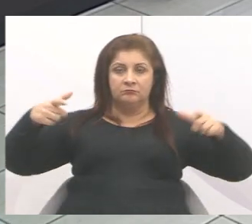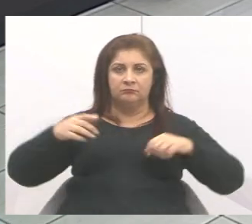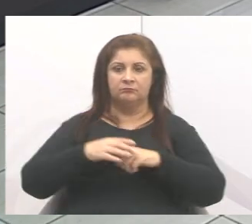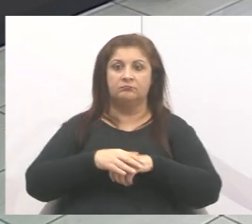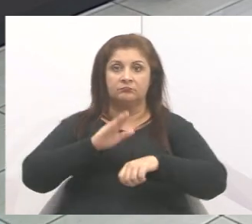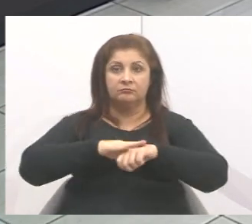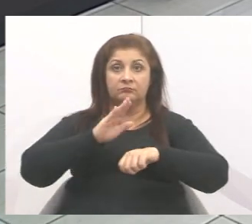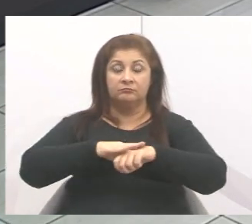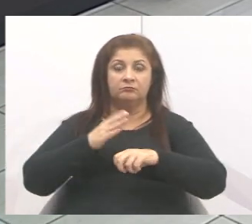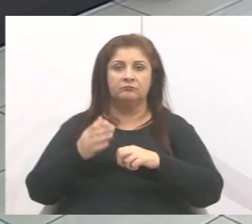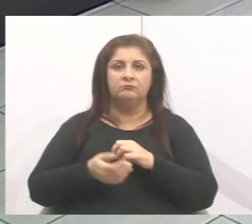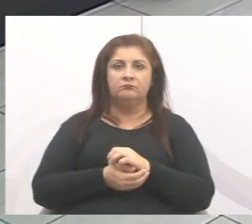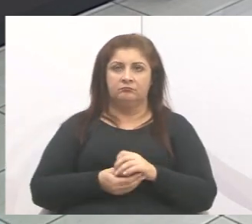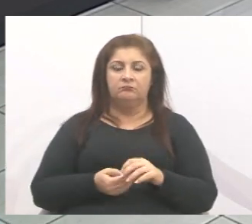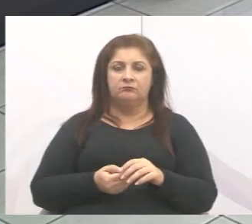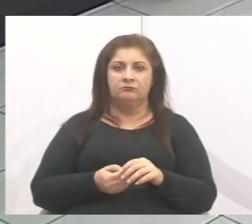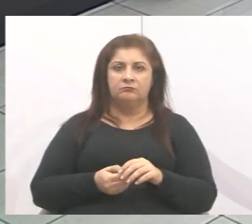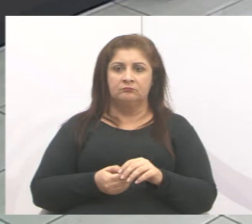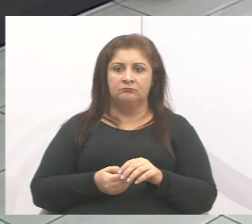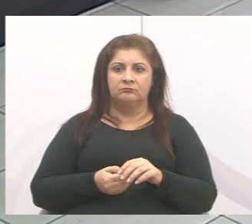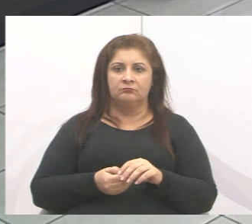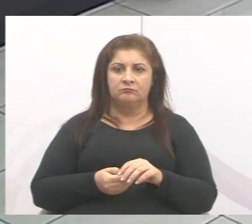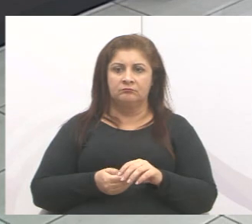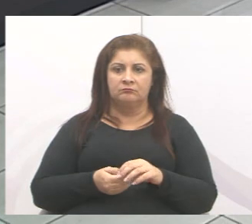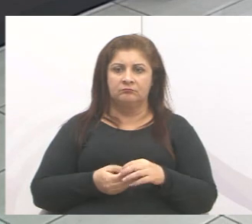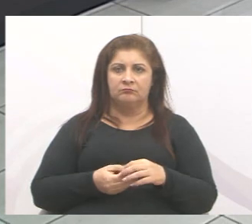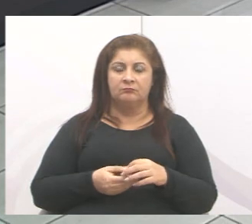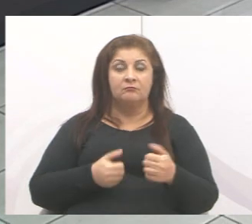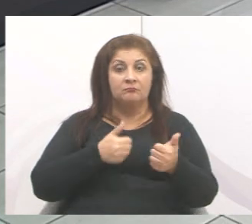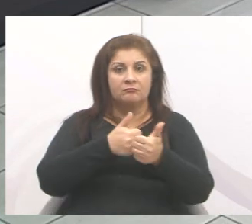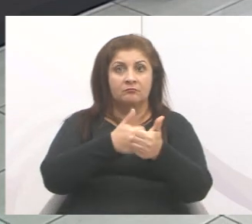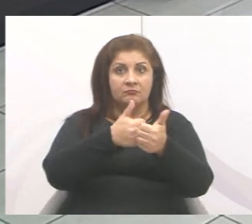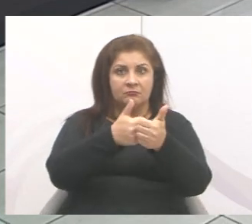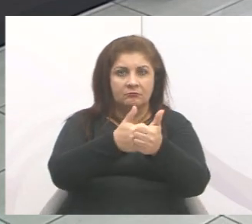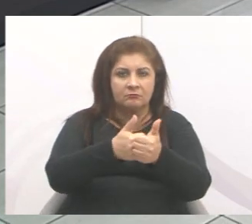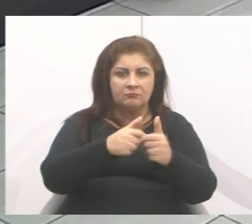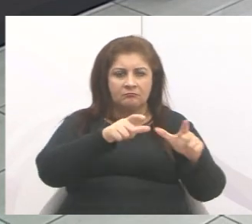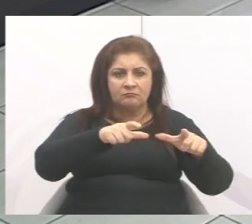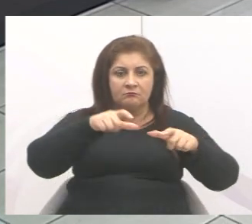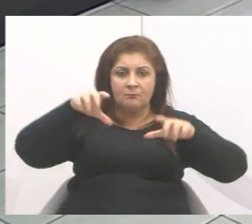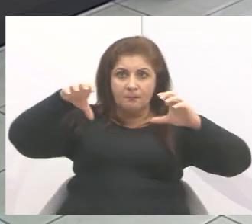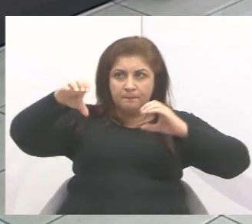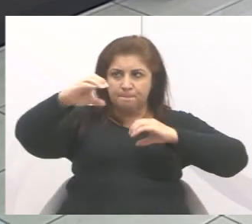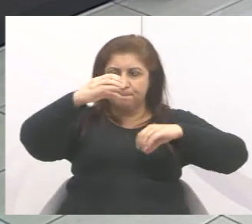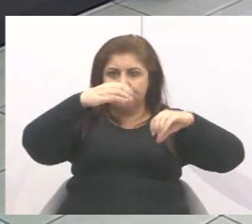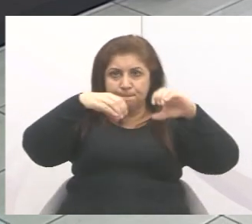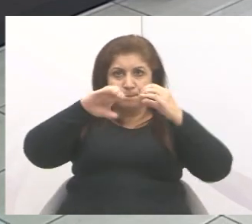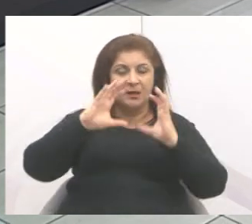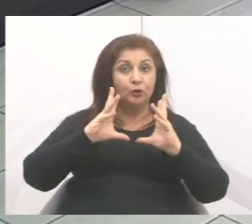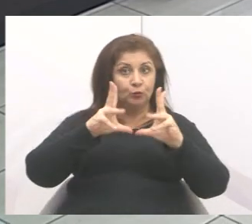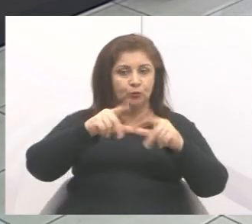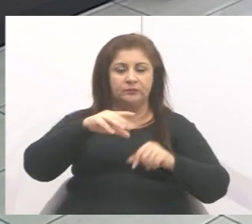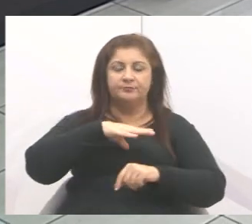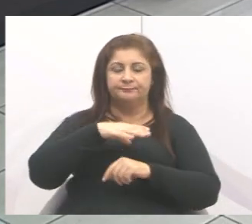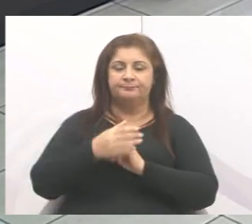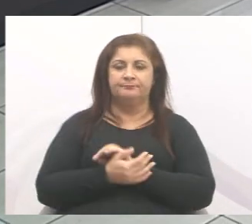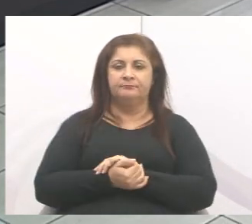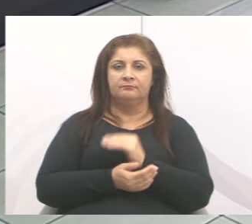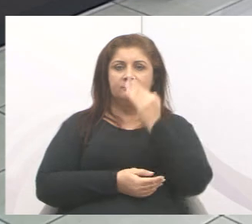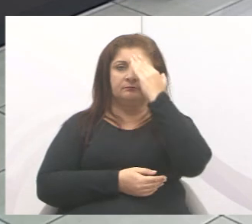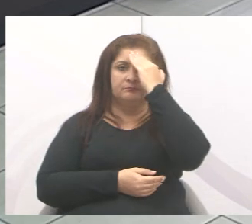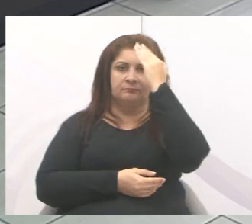e vai chegando mais próximo da sociedade, expandindo e aumentando a sua cobertura o maior possível. Obrigado.